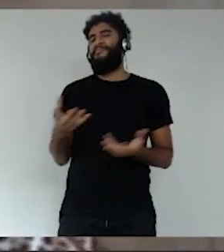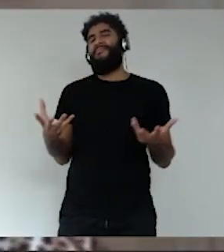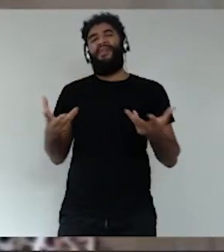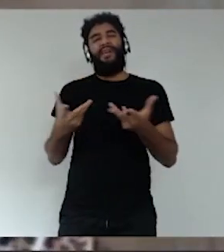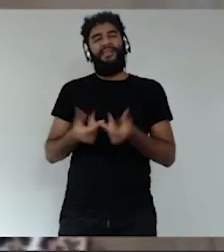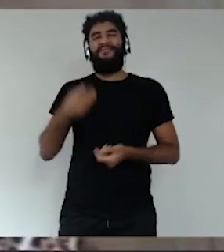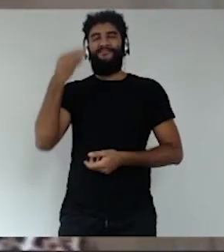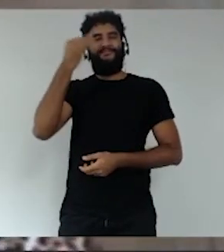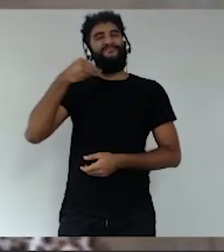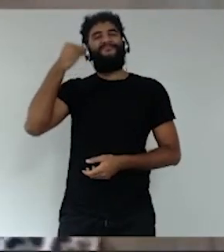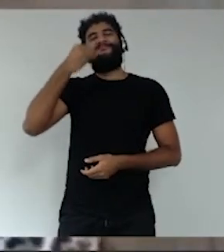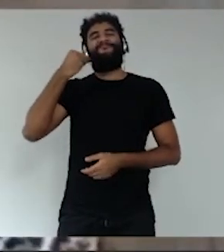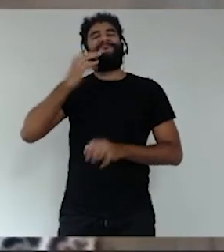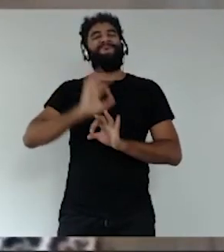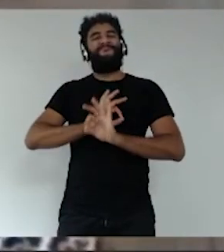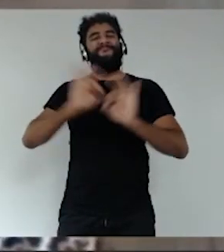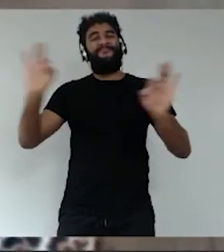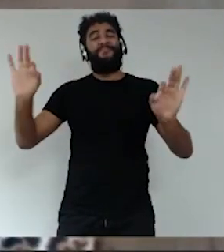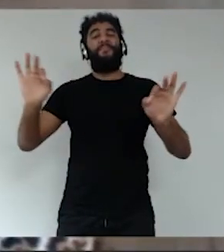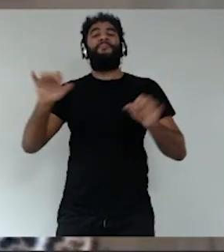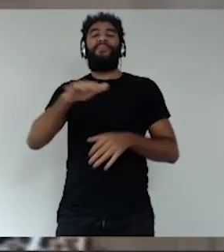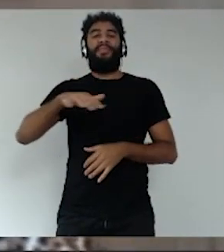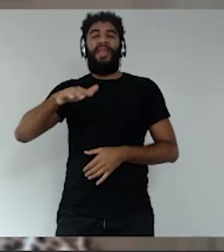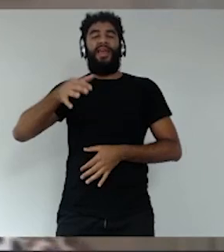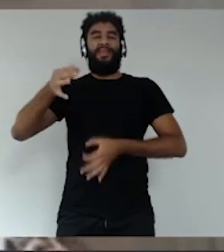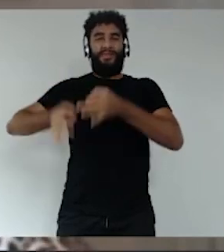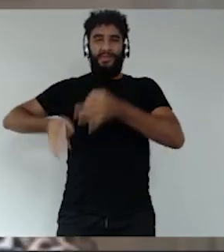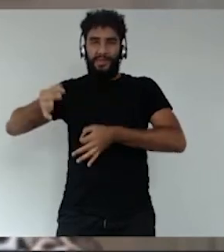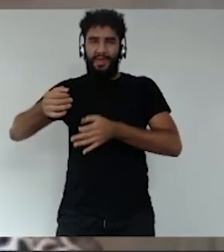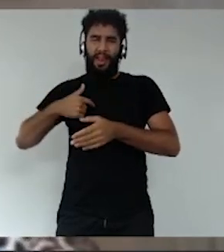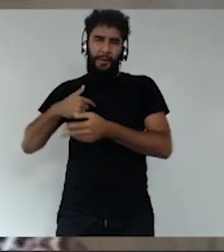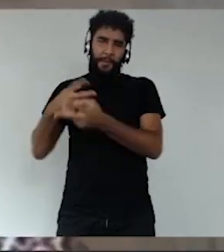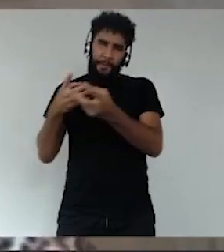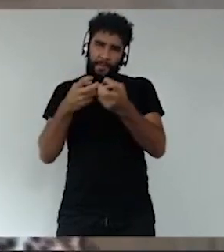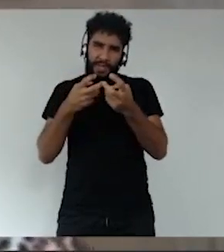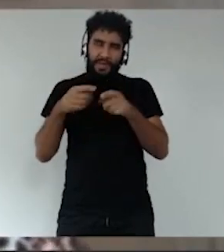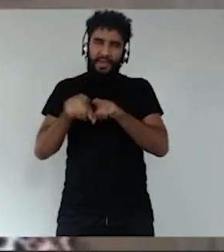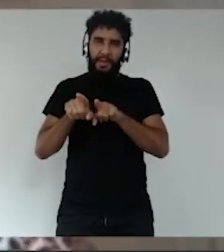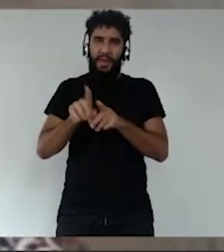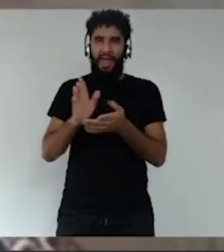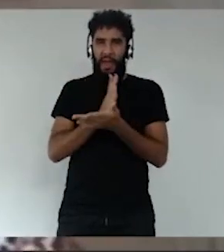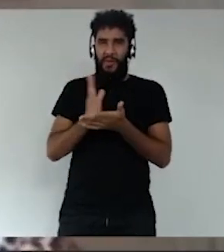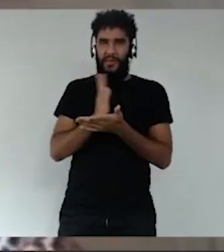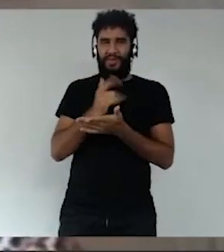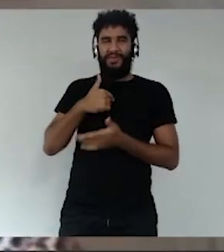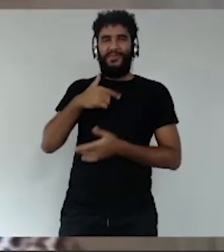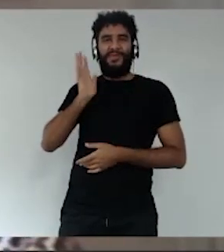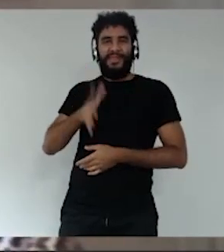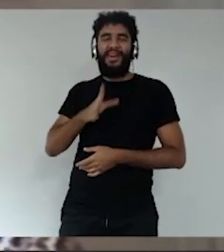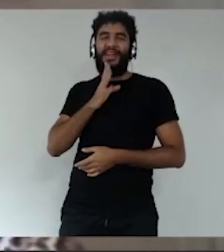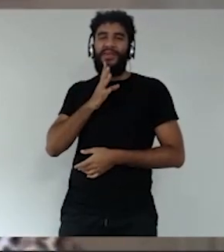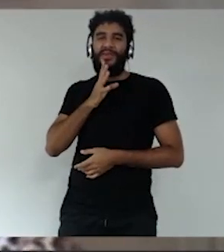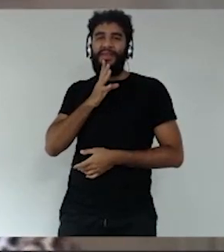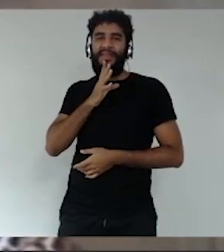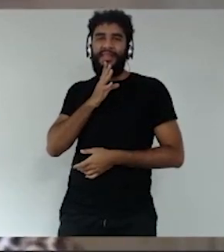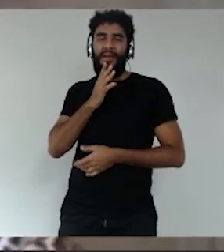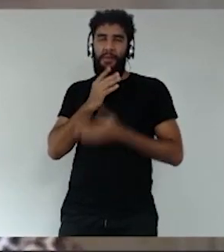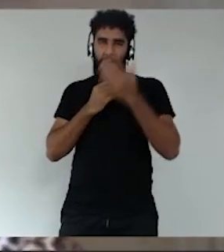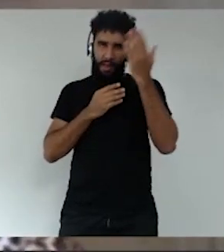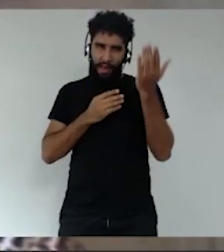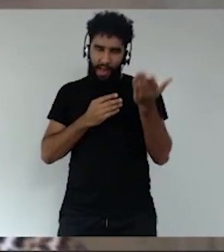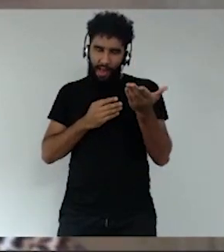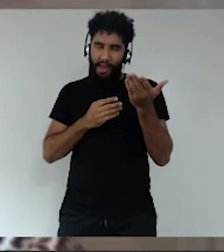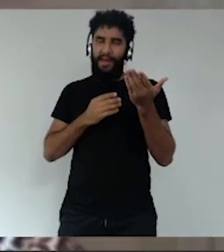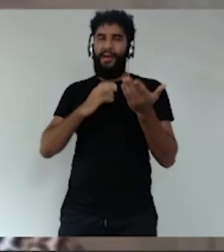tanta experiência na área jurídica, como eu pude perceber, e como alguns eu já conhecia, como o Carlos Eduardo Vasconcelos,